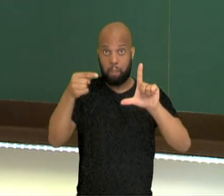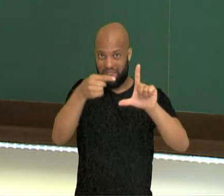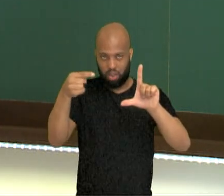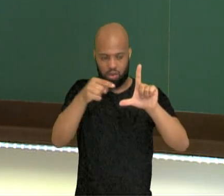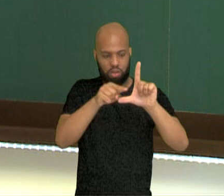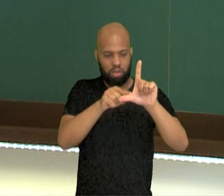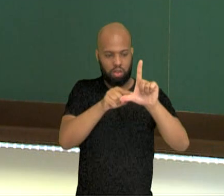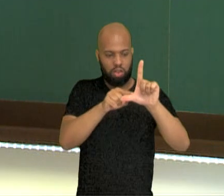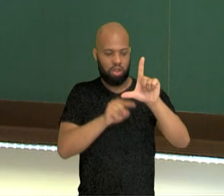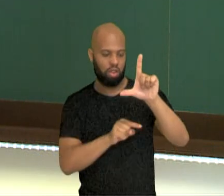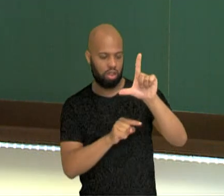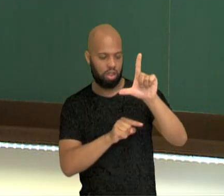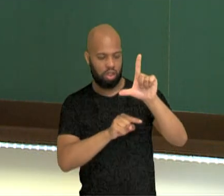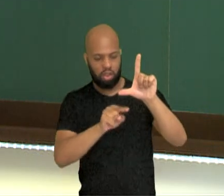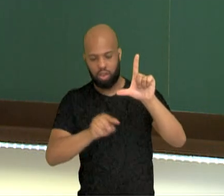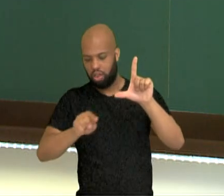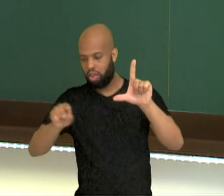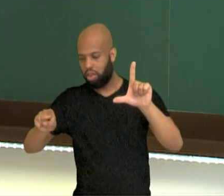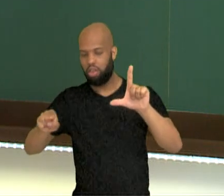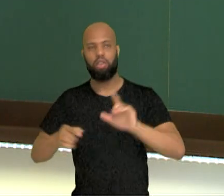agora, negativo, desceu.